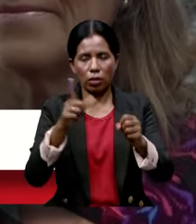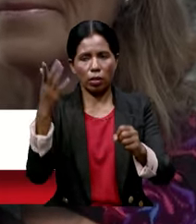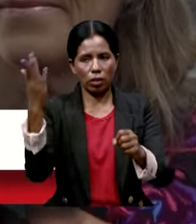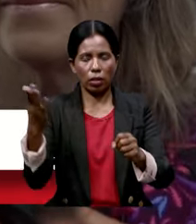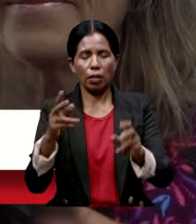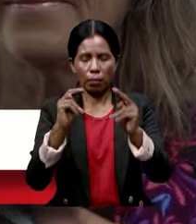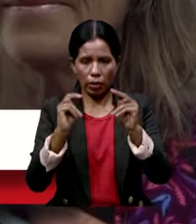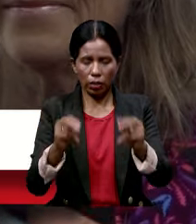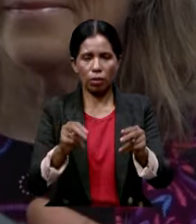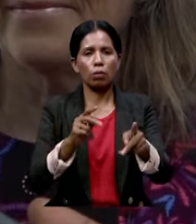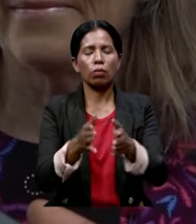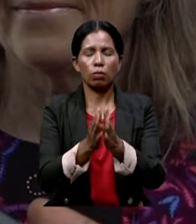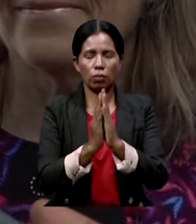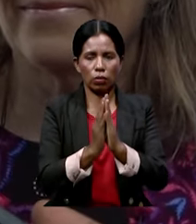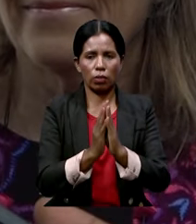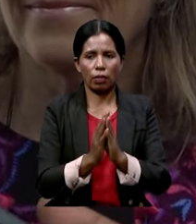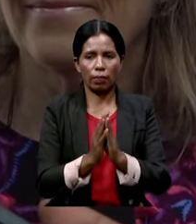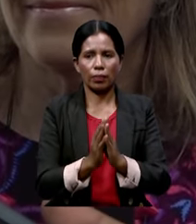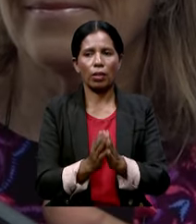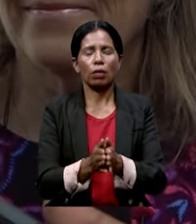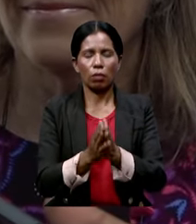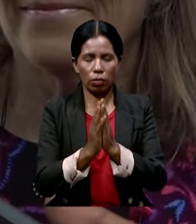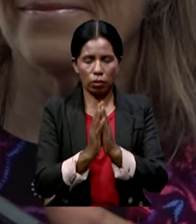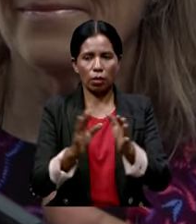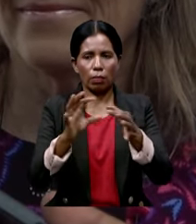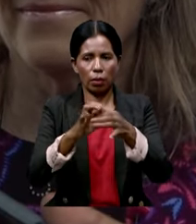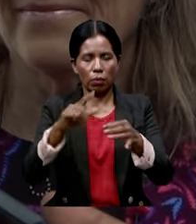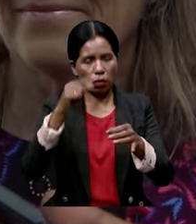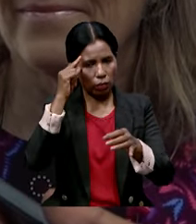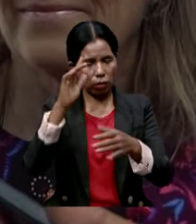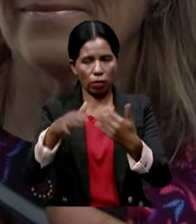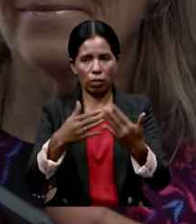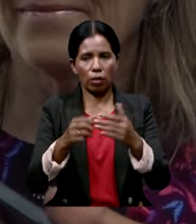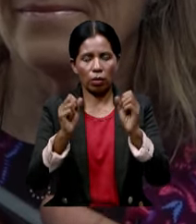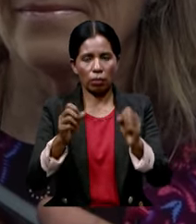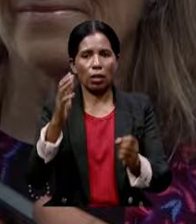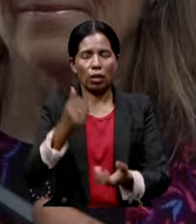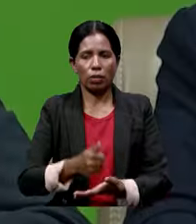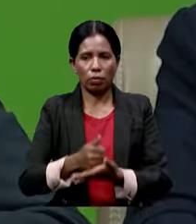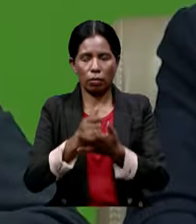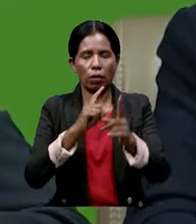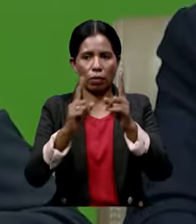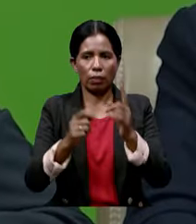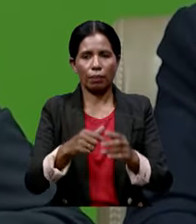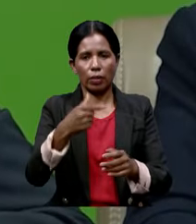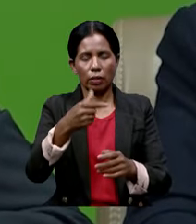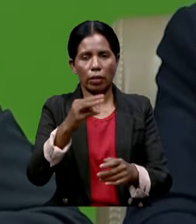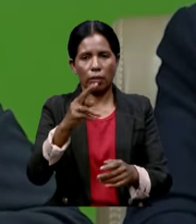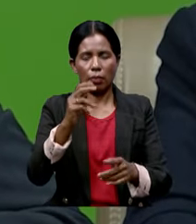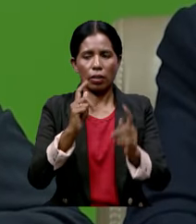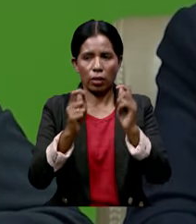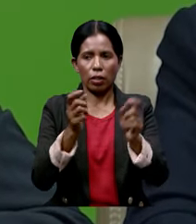mas precisa confirmação. A Russo Tiana, para membro do governo Cira Roto, para a tua atender. Durante o GMN, tenta a